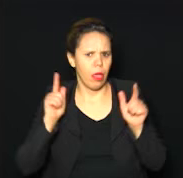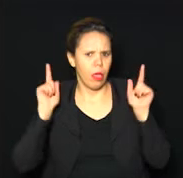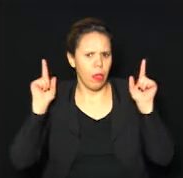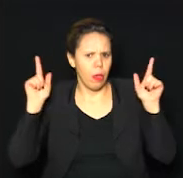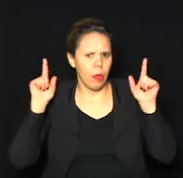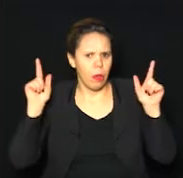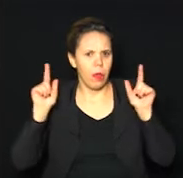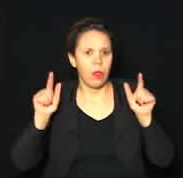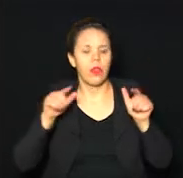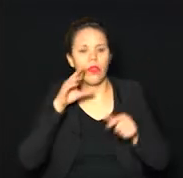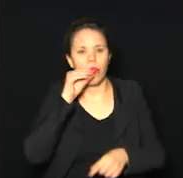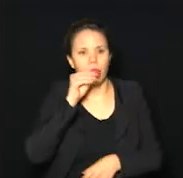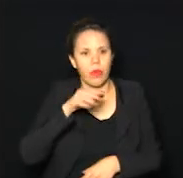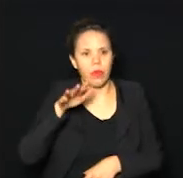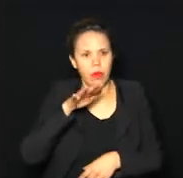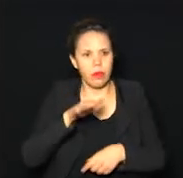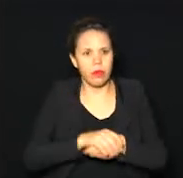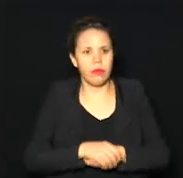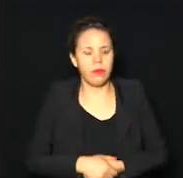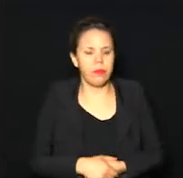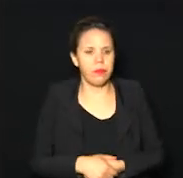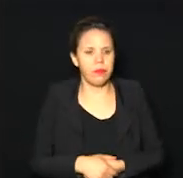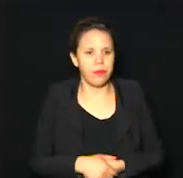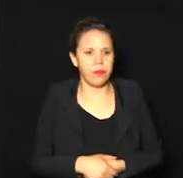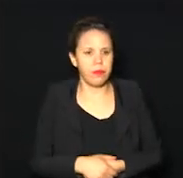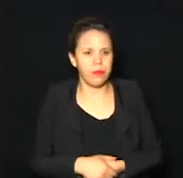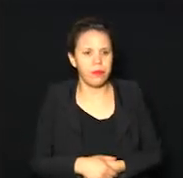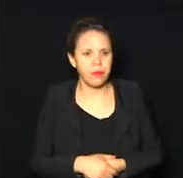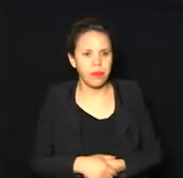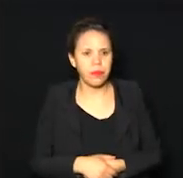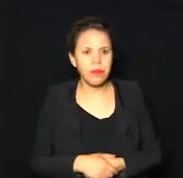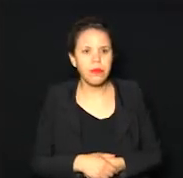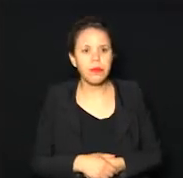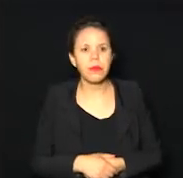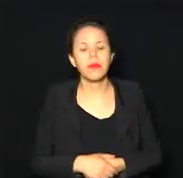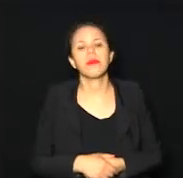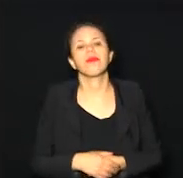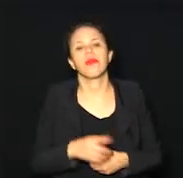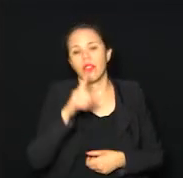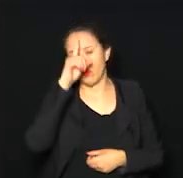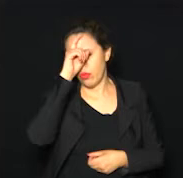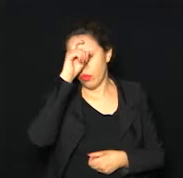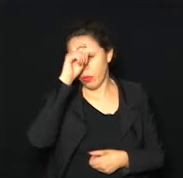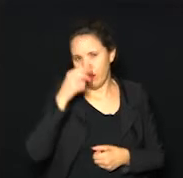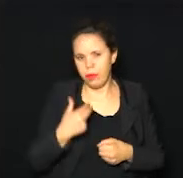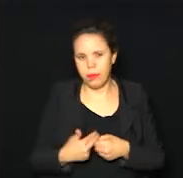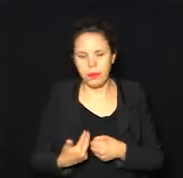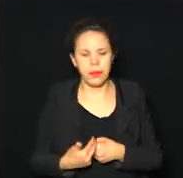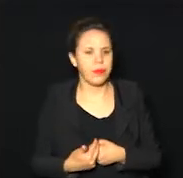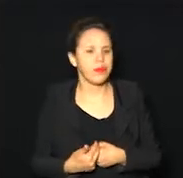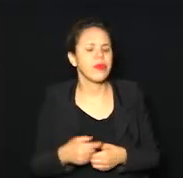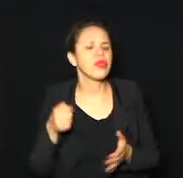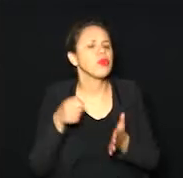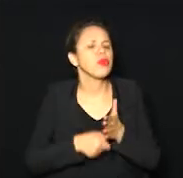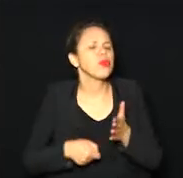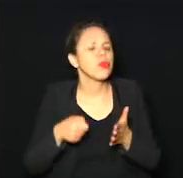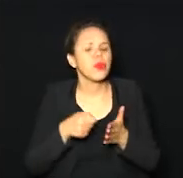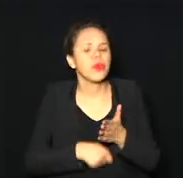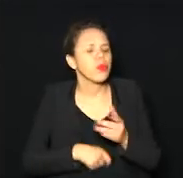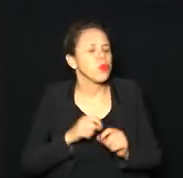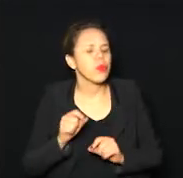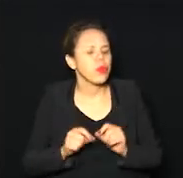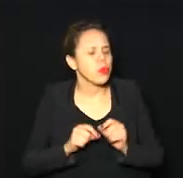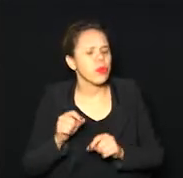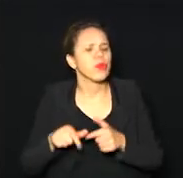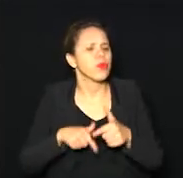das trabalhadoras e trabalhadores do Hospital das Clínicas da Unicamp, reivindicando, então, aí, né,